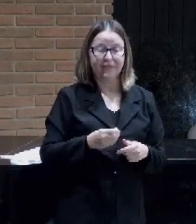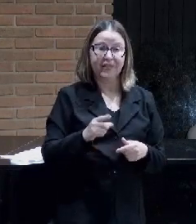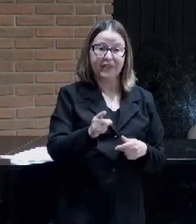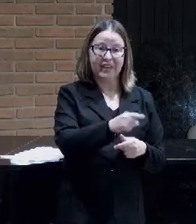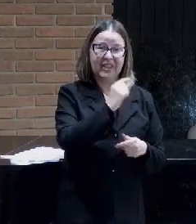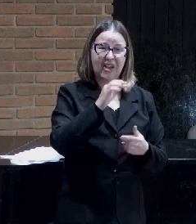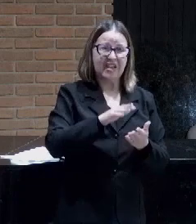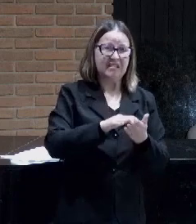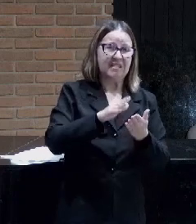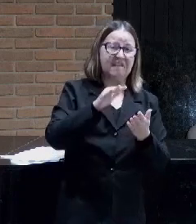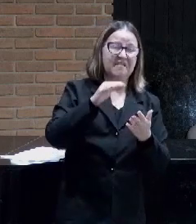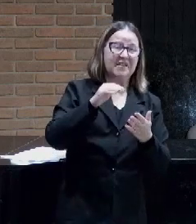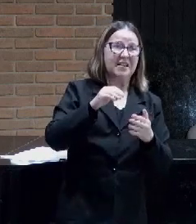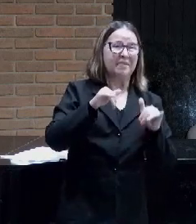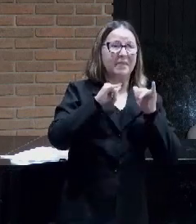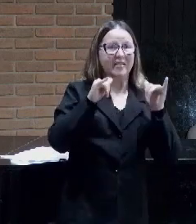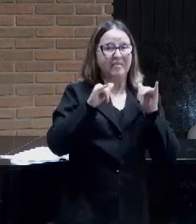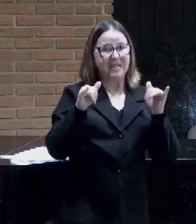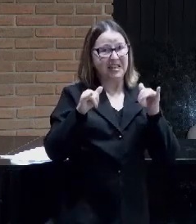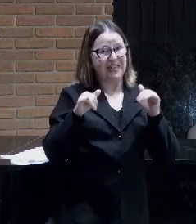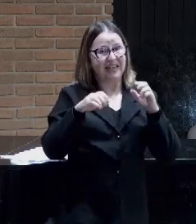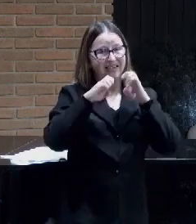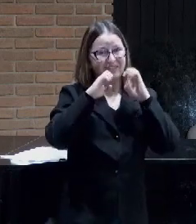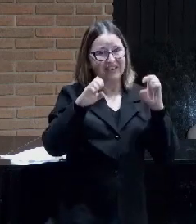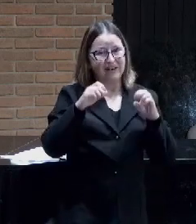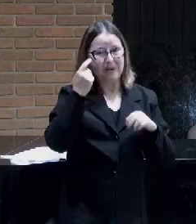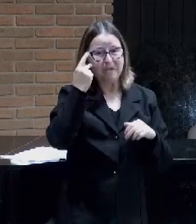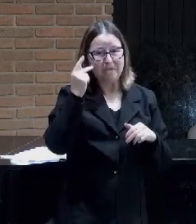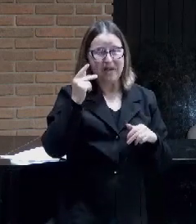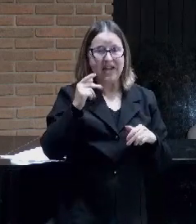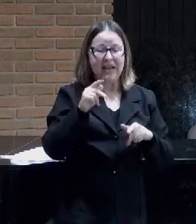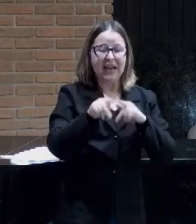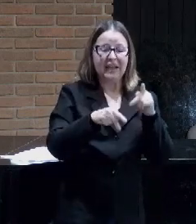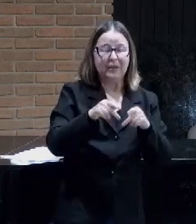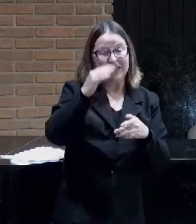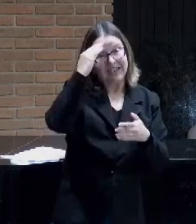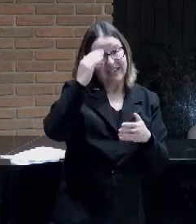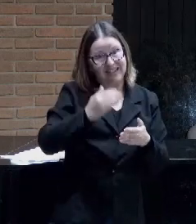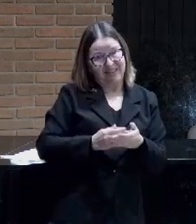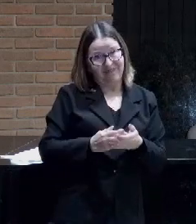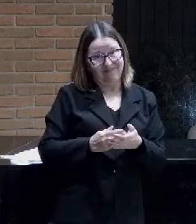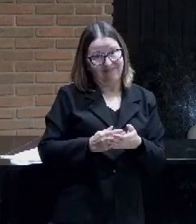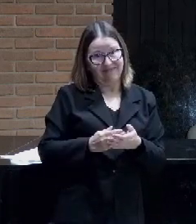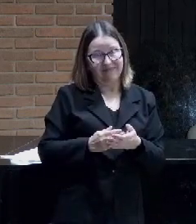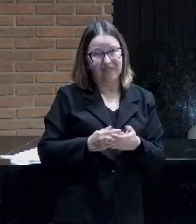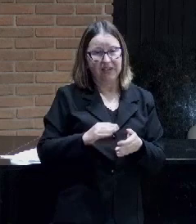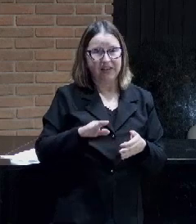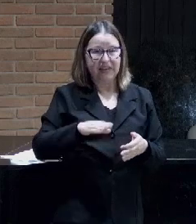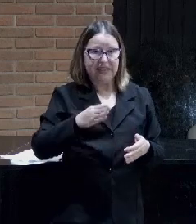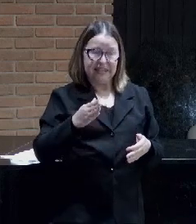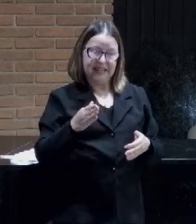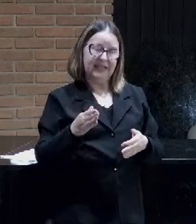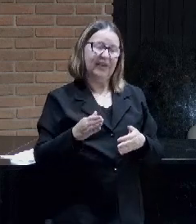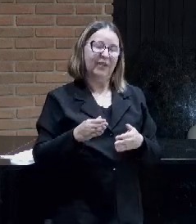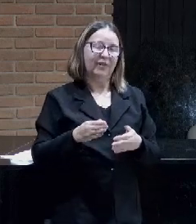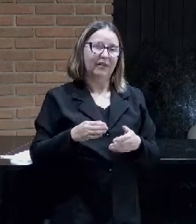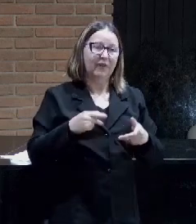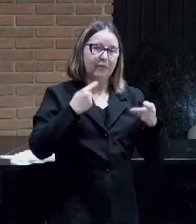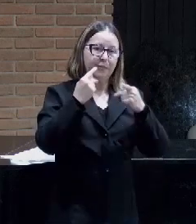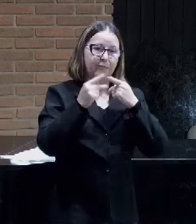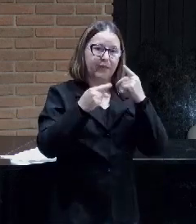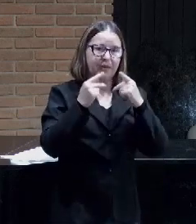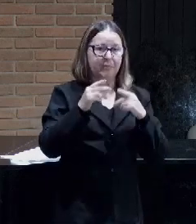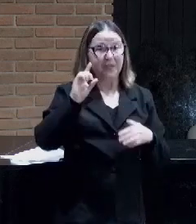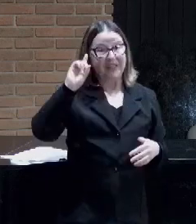para que os ímpios possam ter mais facilidade de crer. Então a gente chega e nós falamos coisas como, por exemplo, você é o centro do coração de Deus, Deus